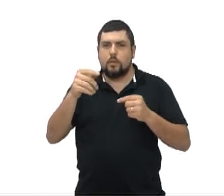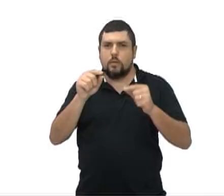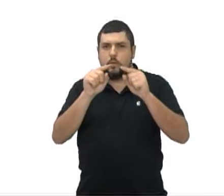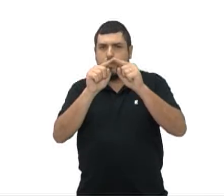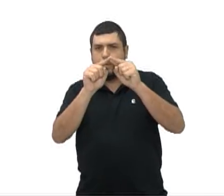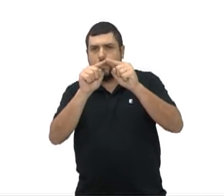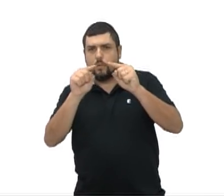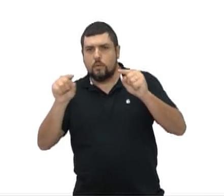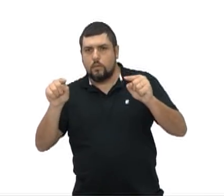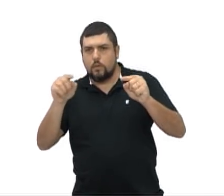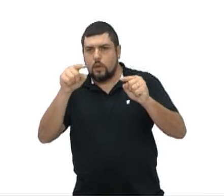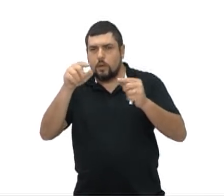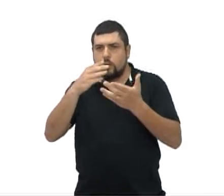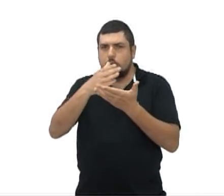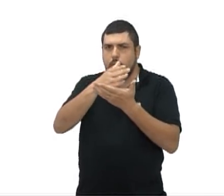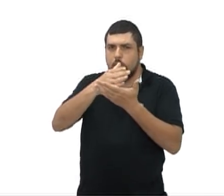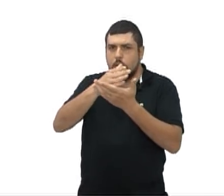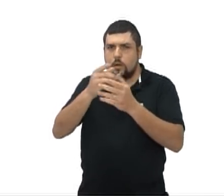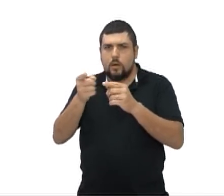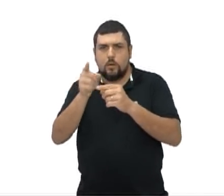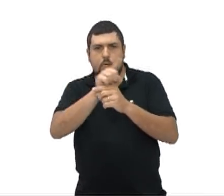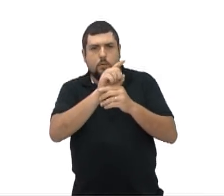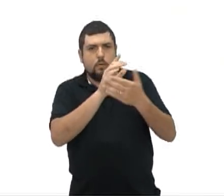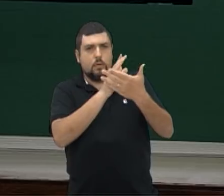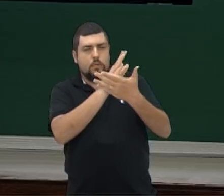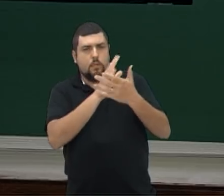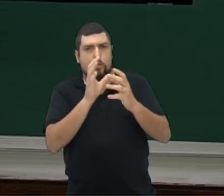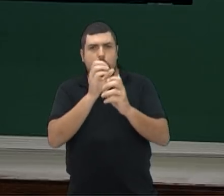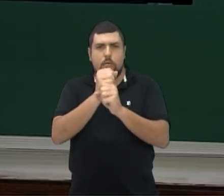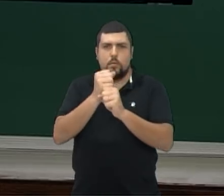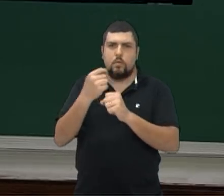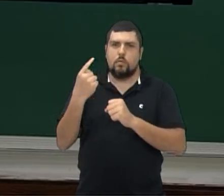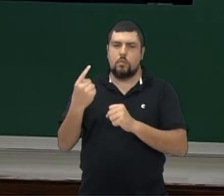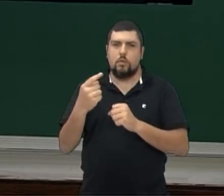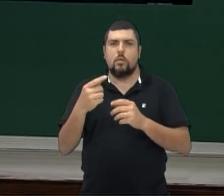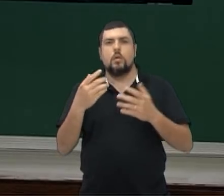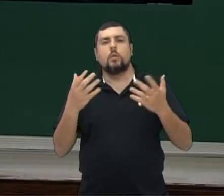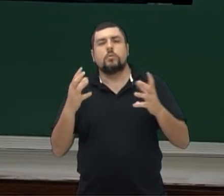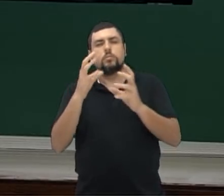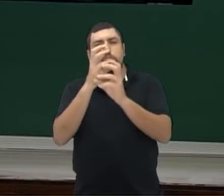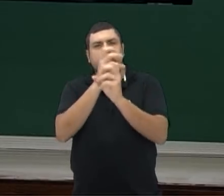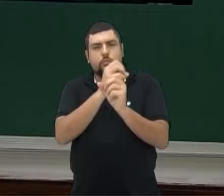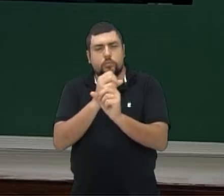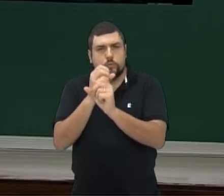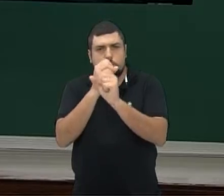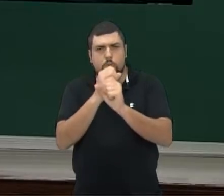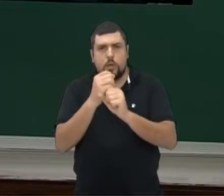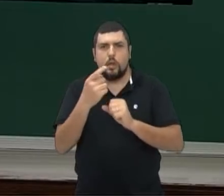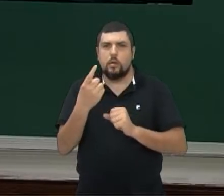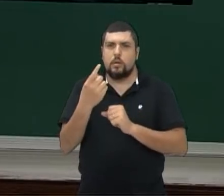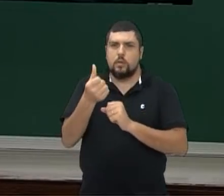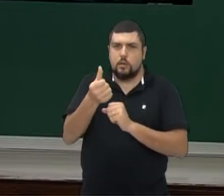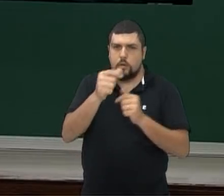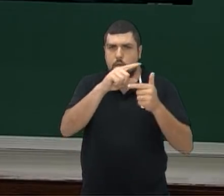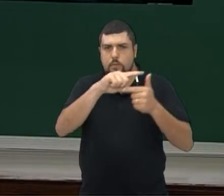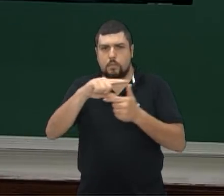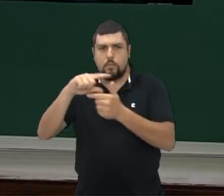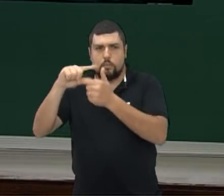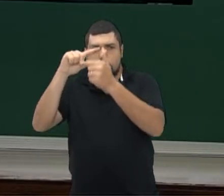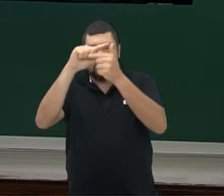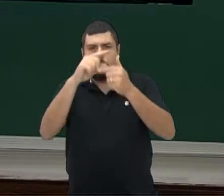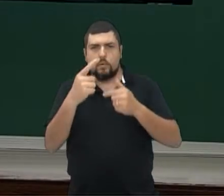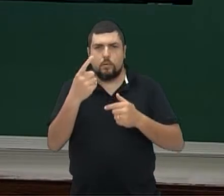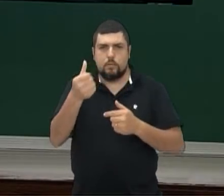aqui com a outra metade, vai dar 1. Então, aqui em cima você tem 16 quadradinhos, digamos